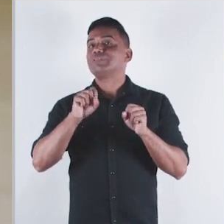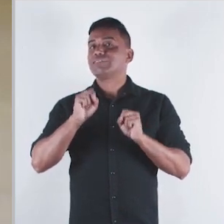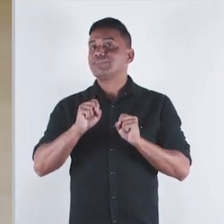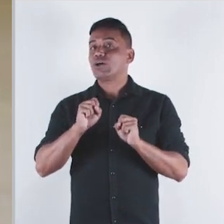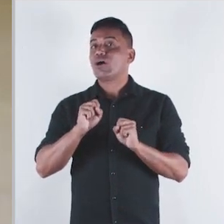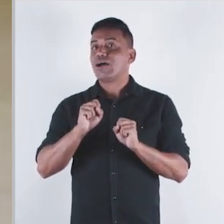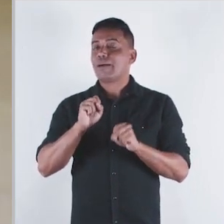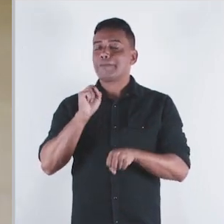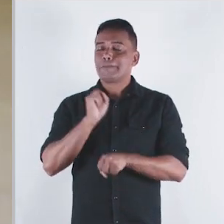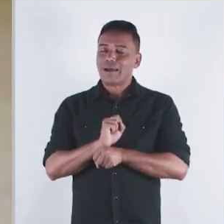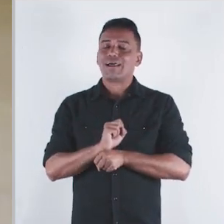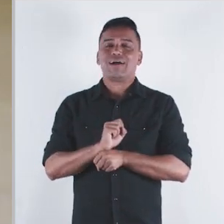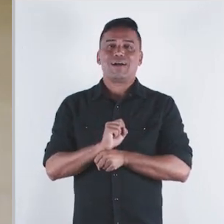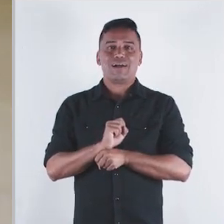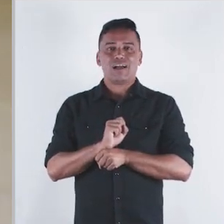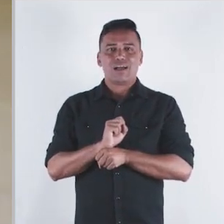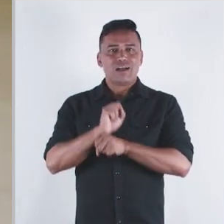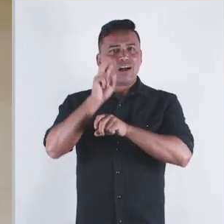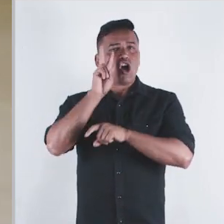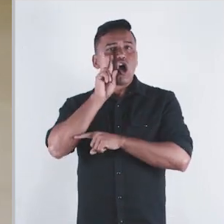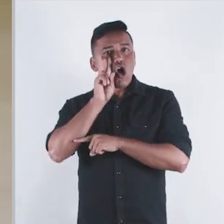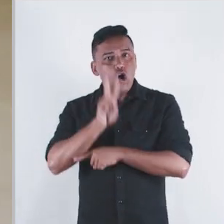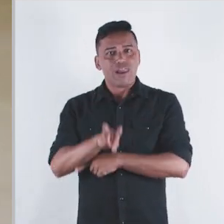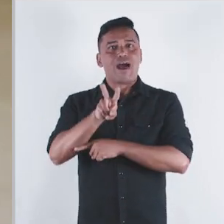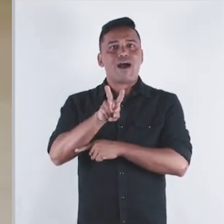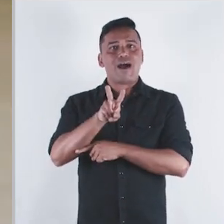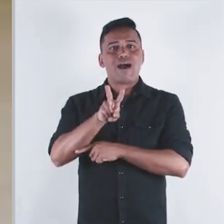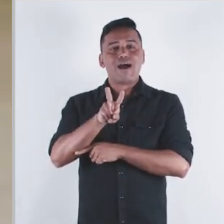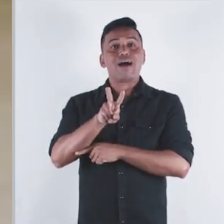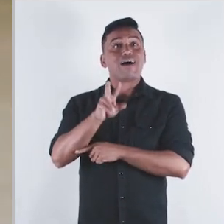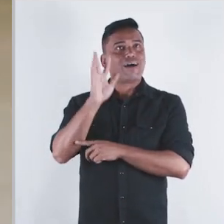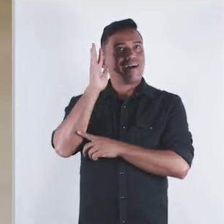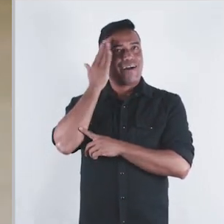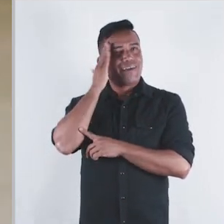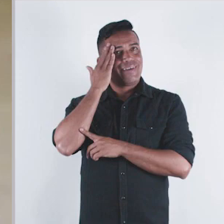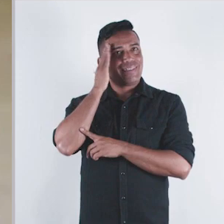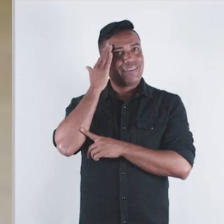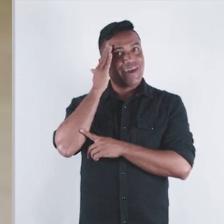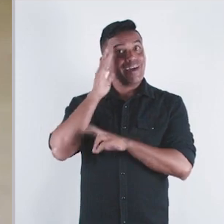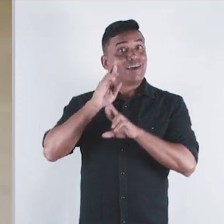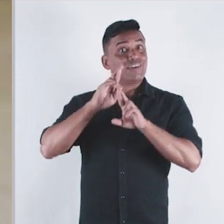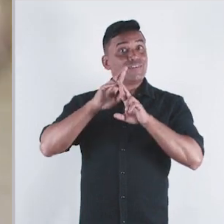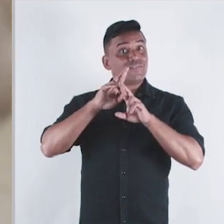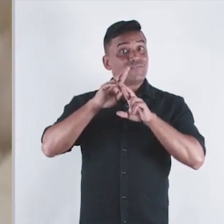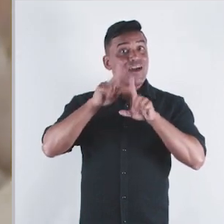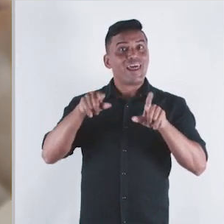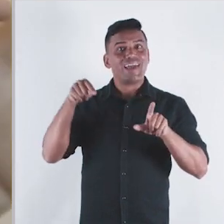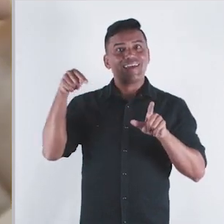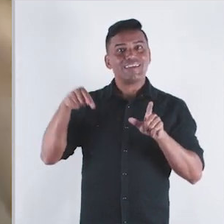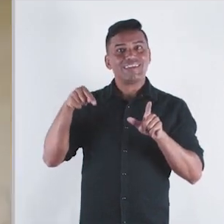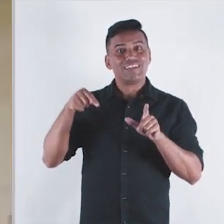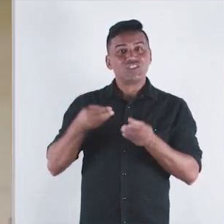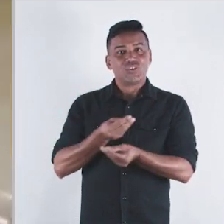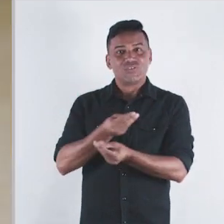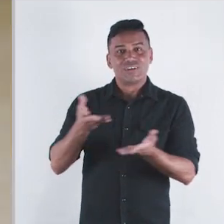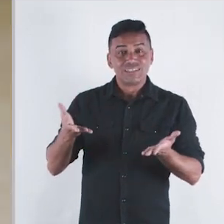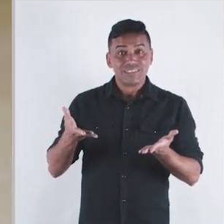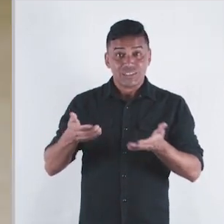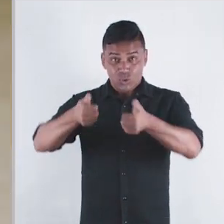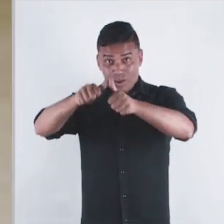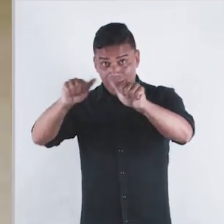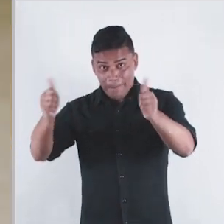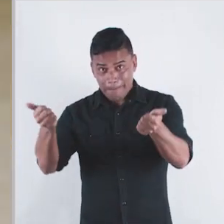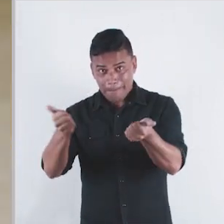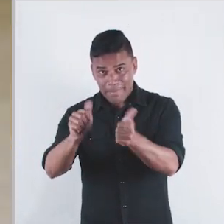parar, é necessário olhar, entender a articulação que está sendo feita entre a